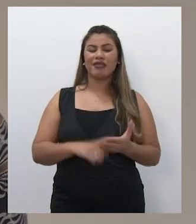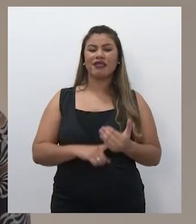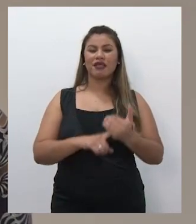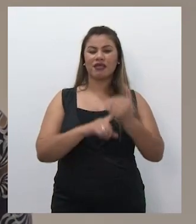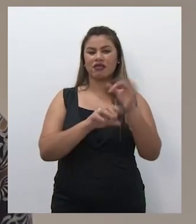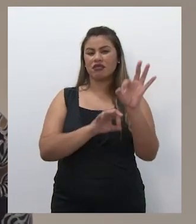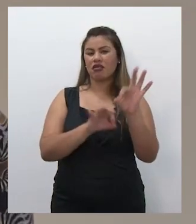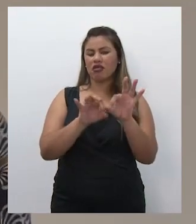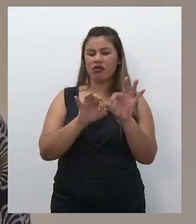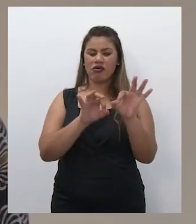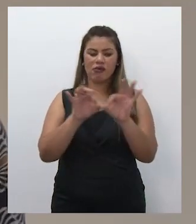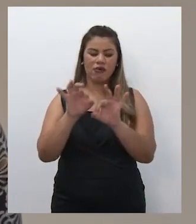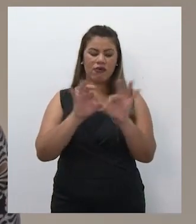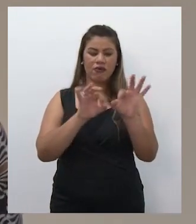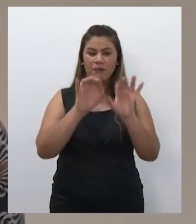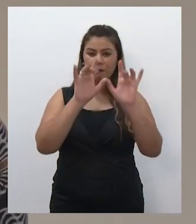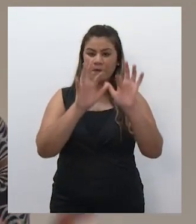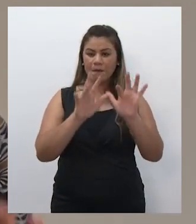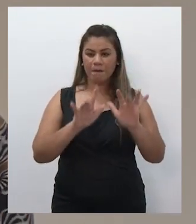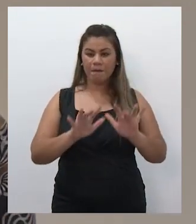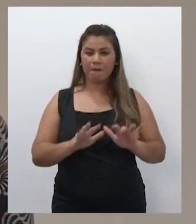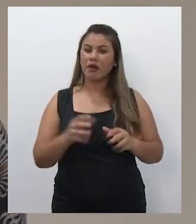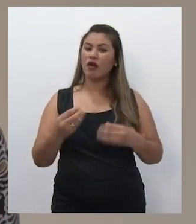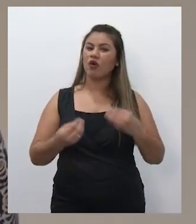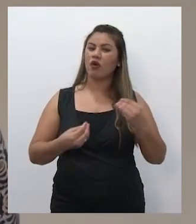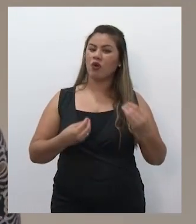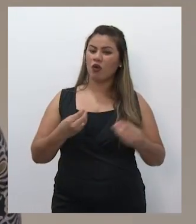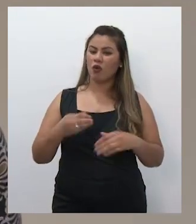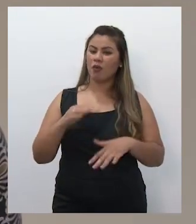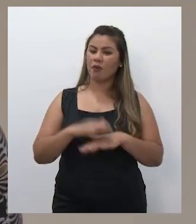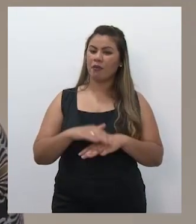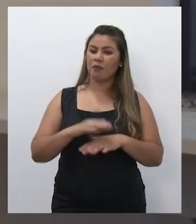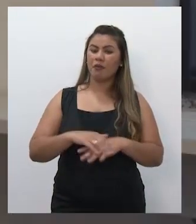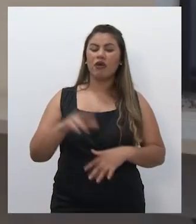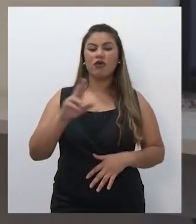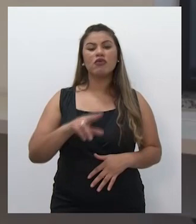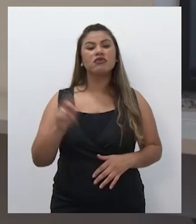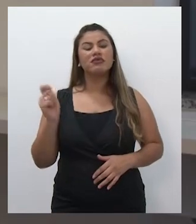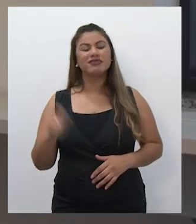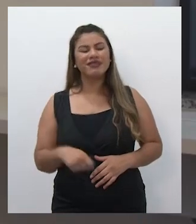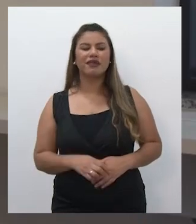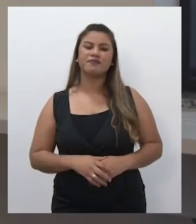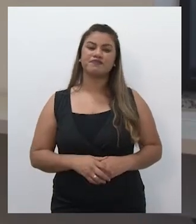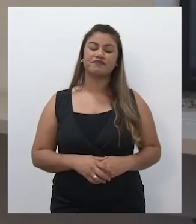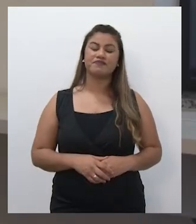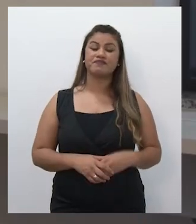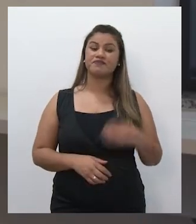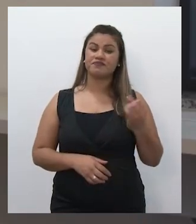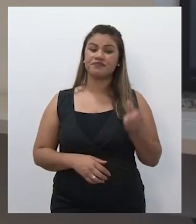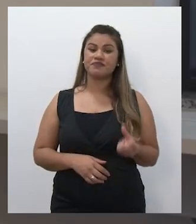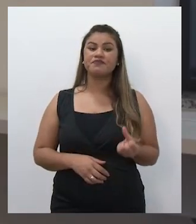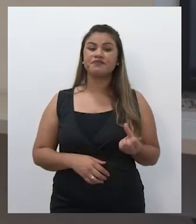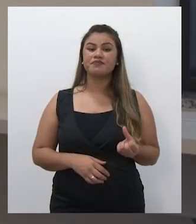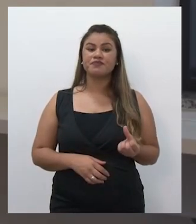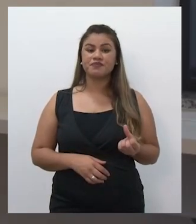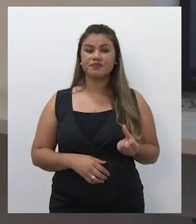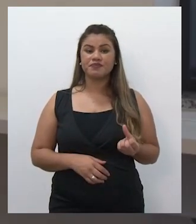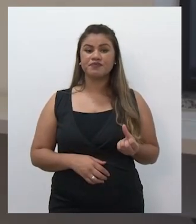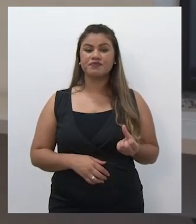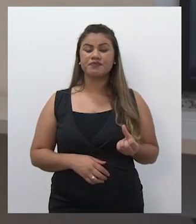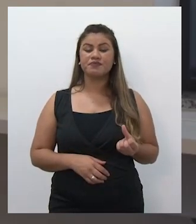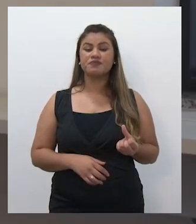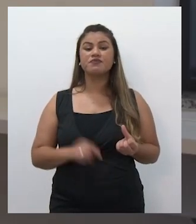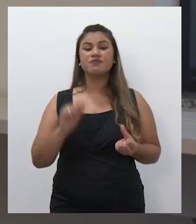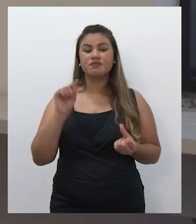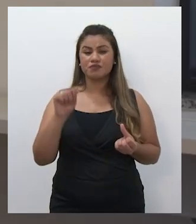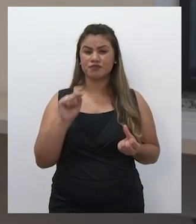são programadas, como é que eles podem fazer o melhor uso disso. A sexta competência, ela diz respeito